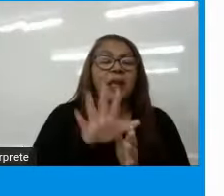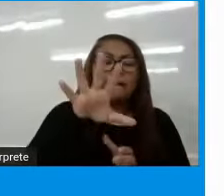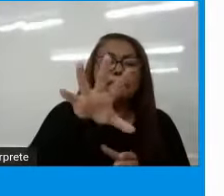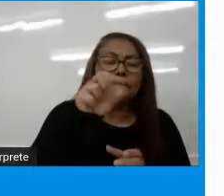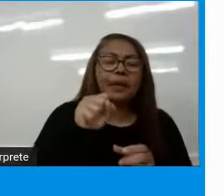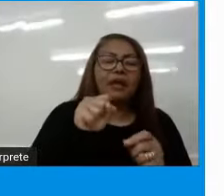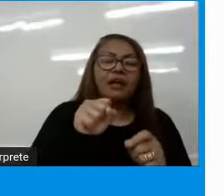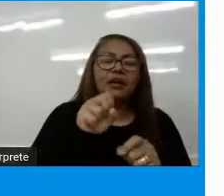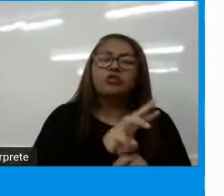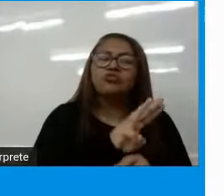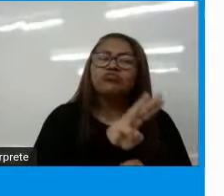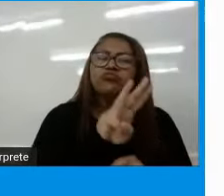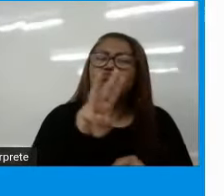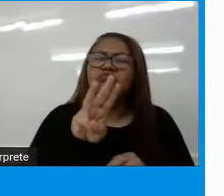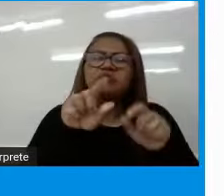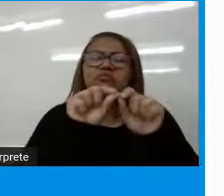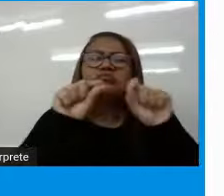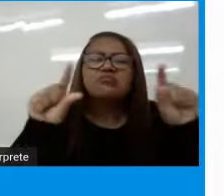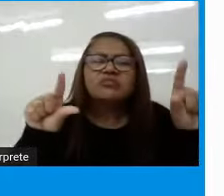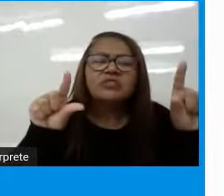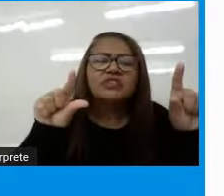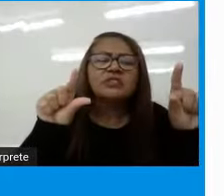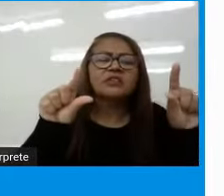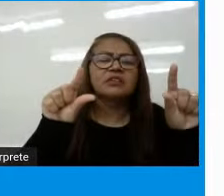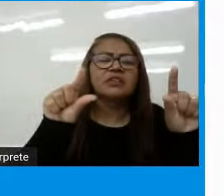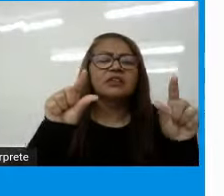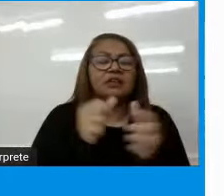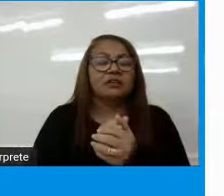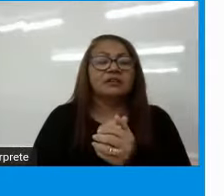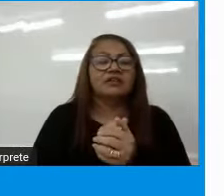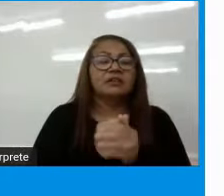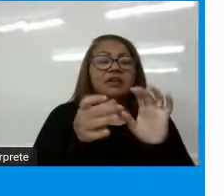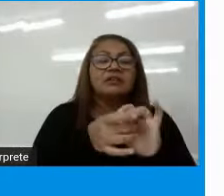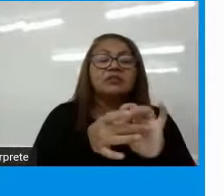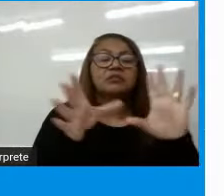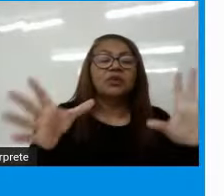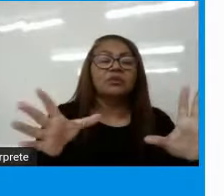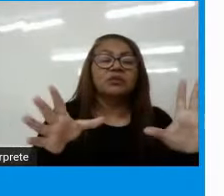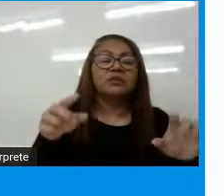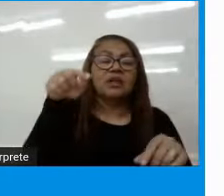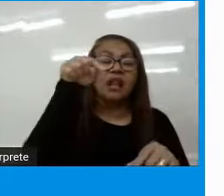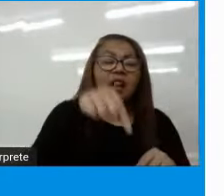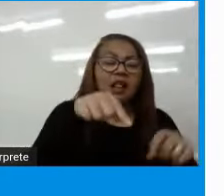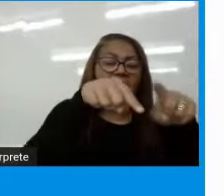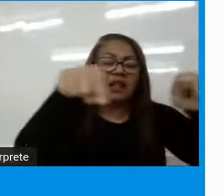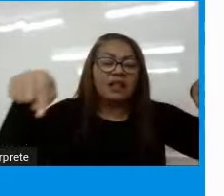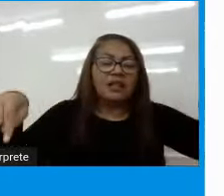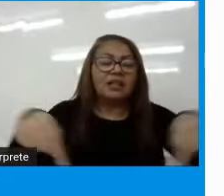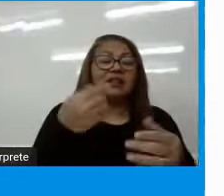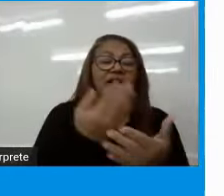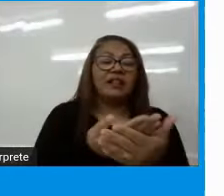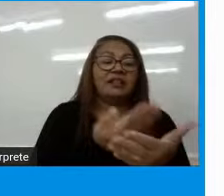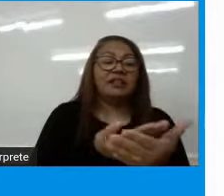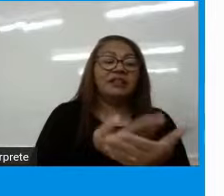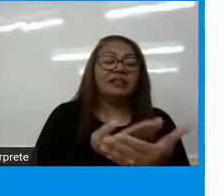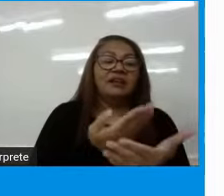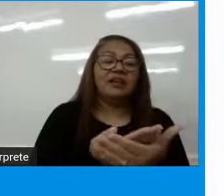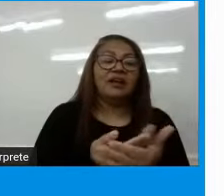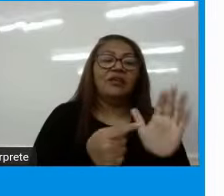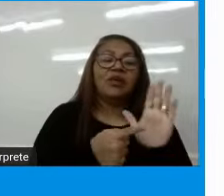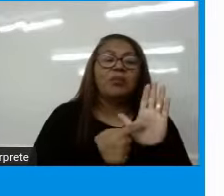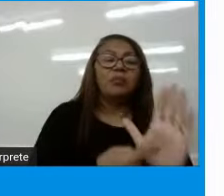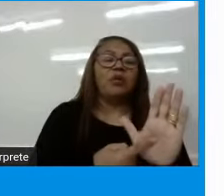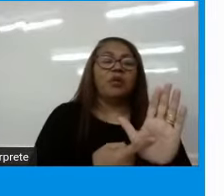desse vídeo e disponibiliza dentro da sua sala de aula, no caso, só o link, né? Você